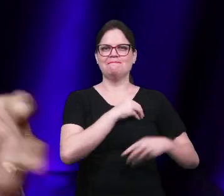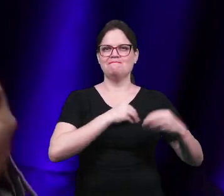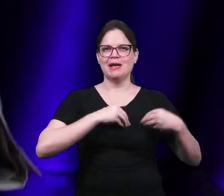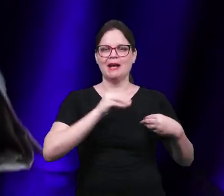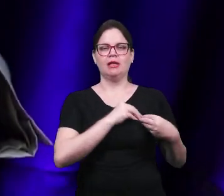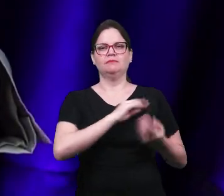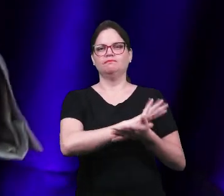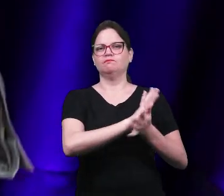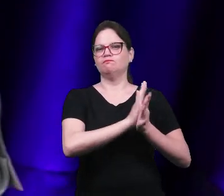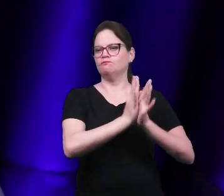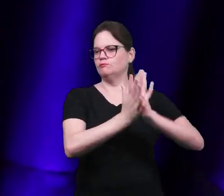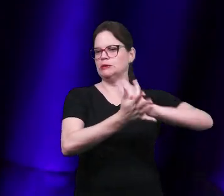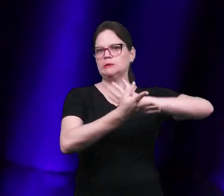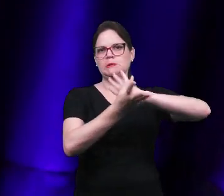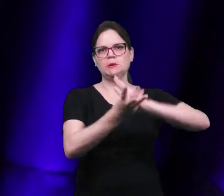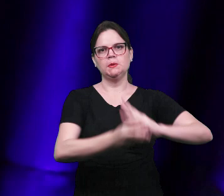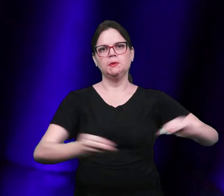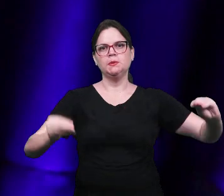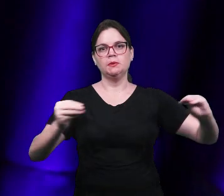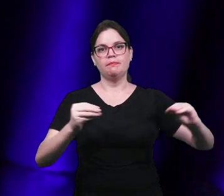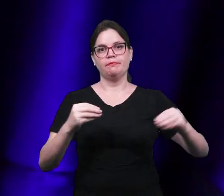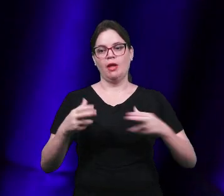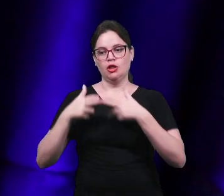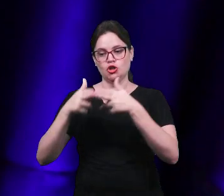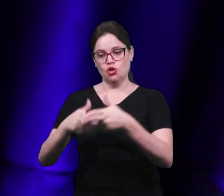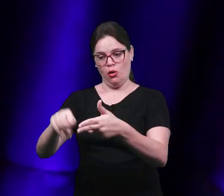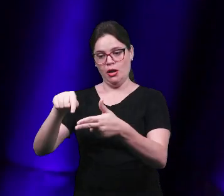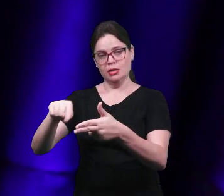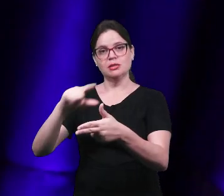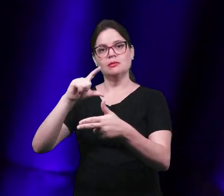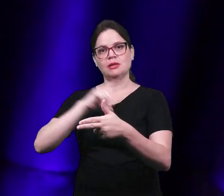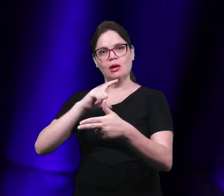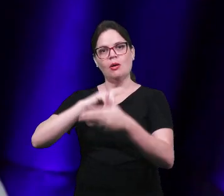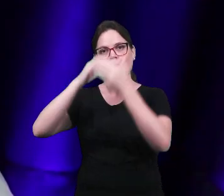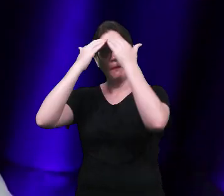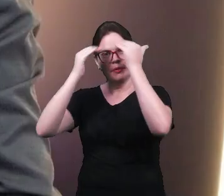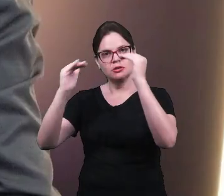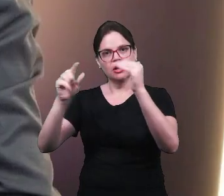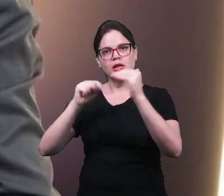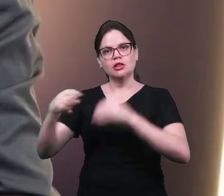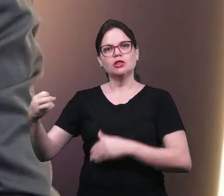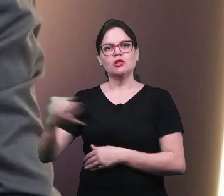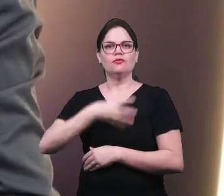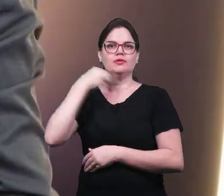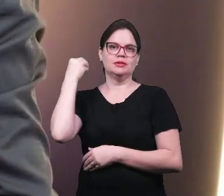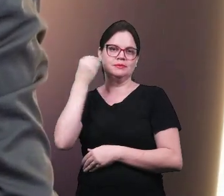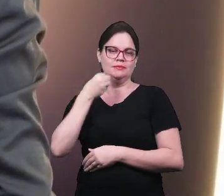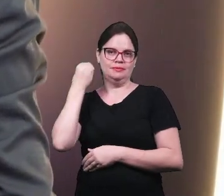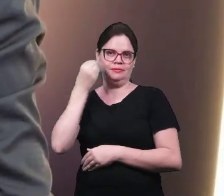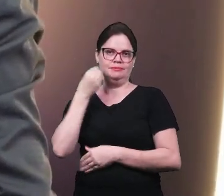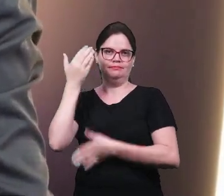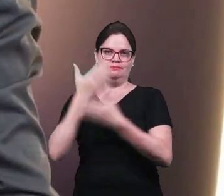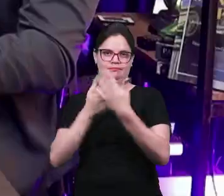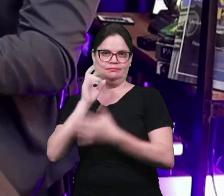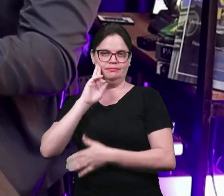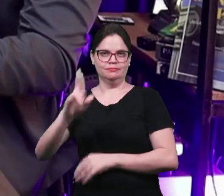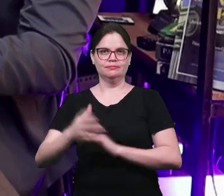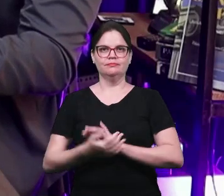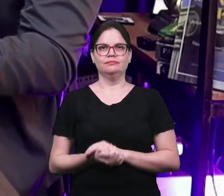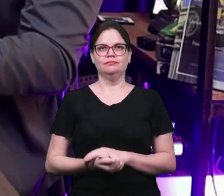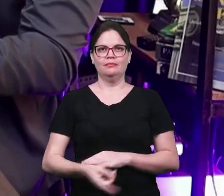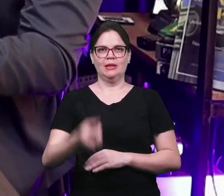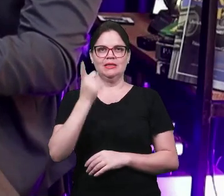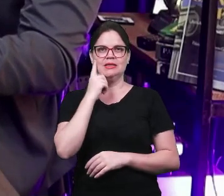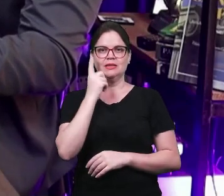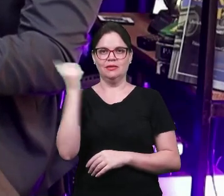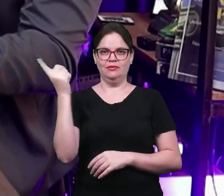pecado, para ter uma nova experiência na presença dele. É importante isso. E é interessante quando a gente olha essas